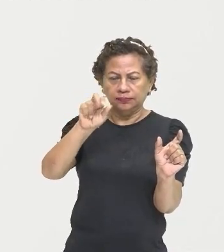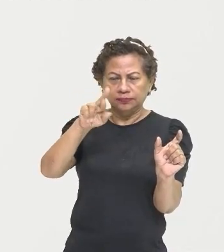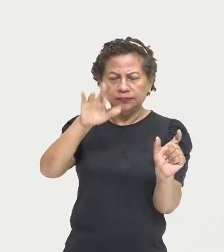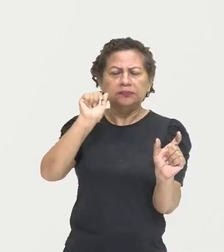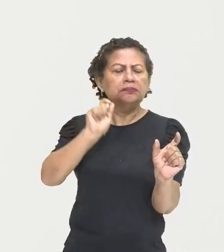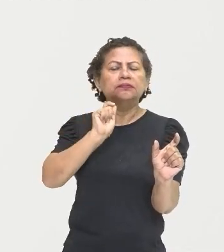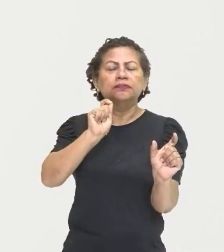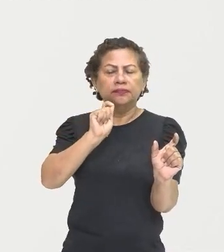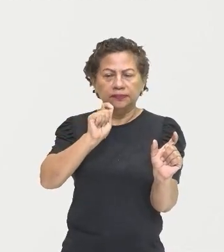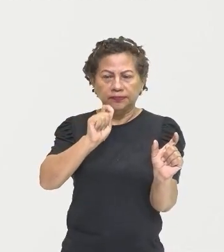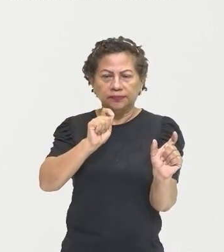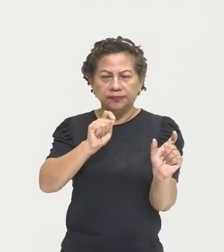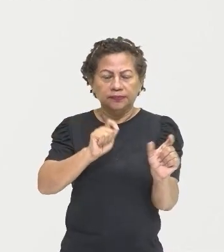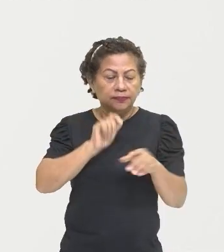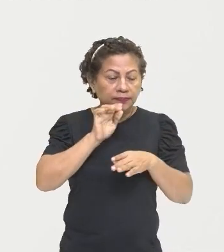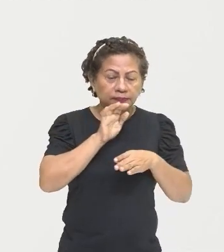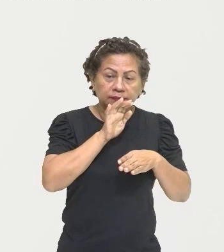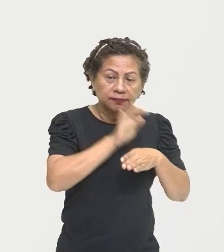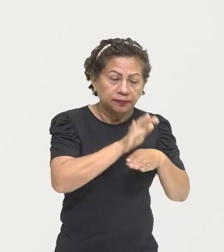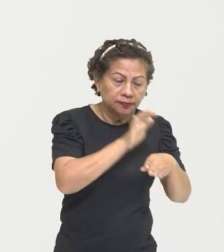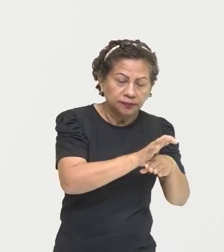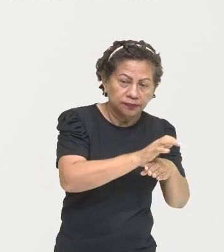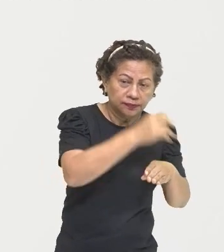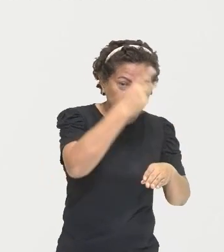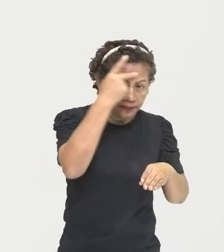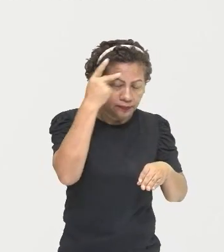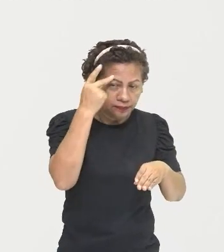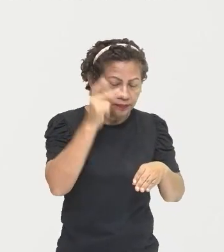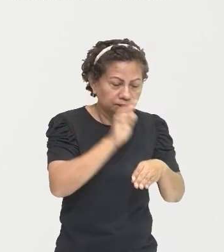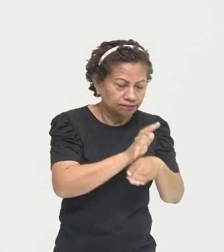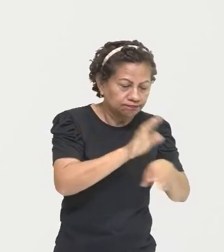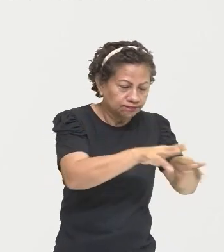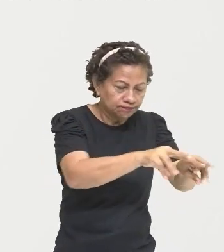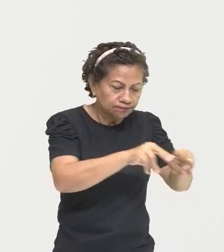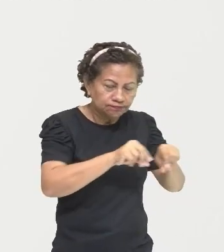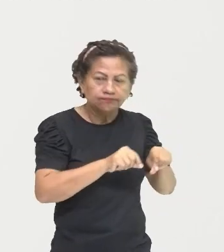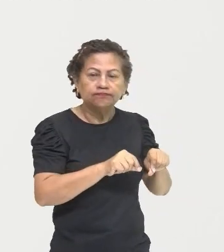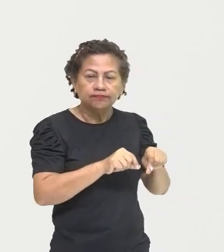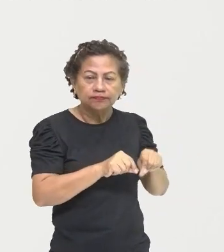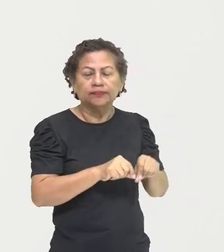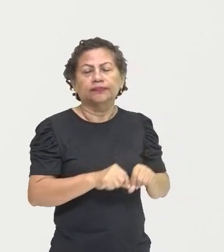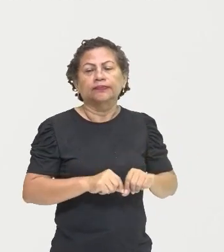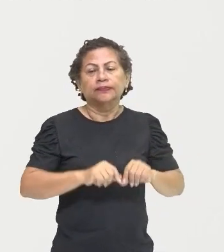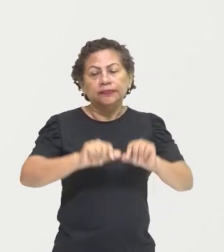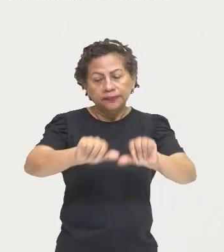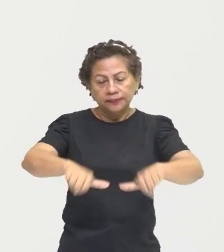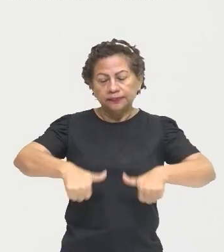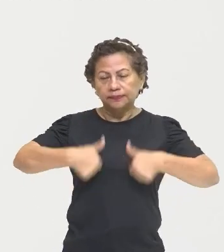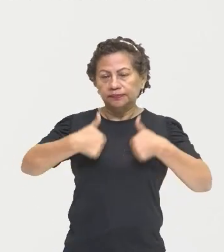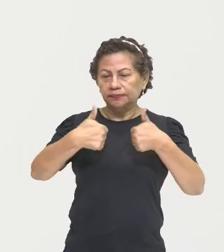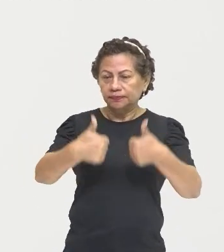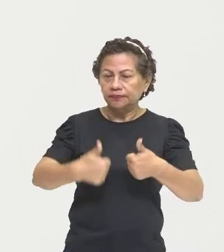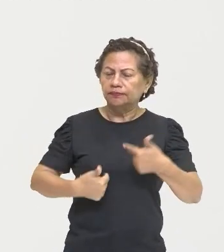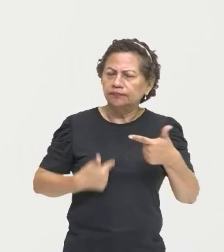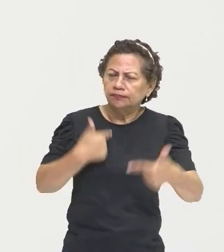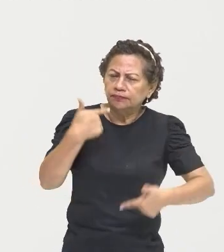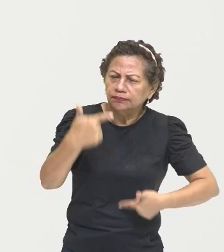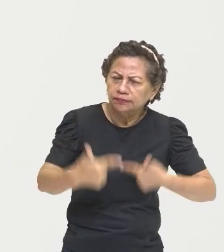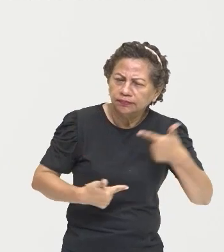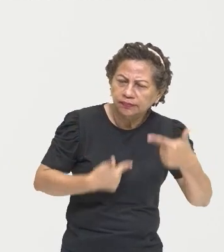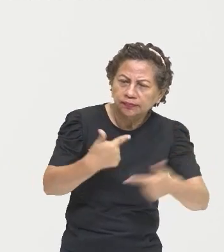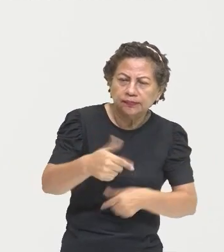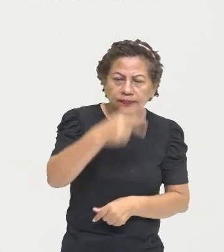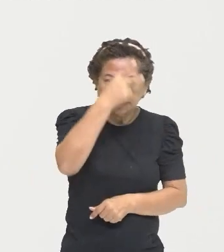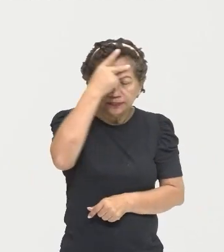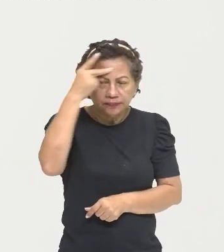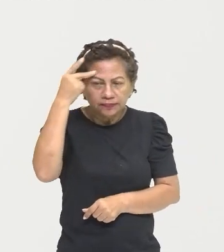luta dos movimentos sociais no campo. A melhoria das condições de trabalho, tá bom? Então, o trabalhador rural, o